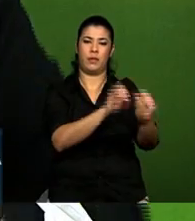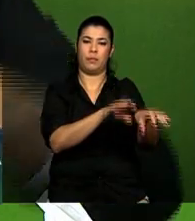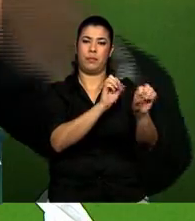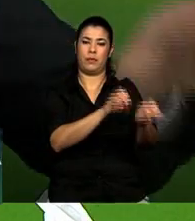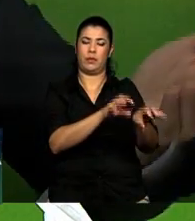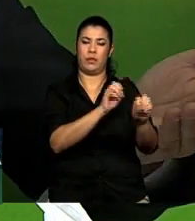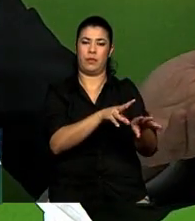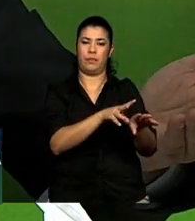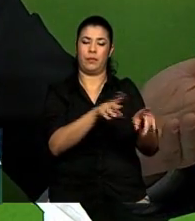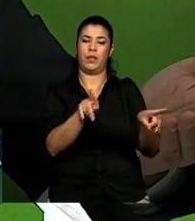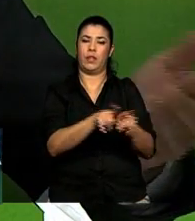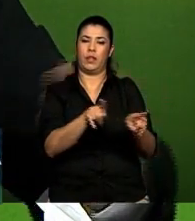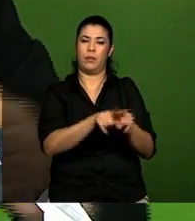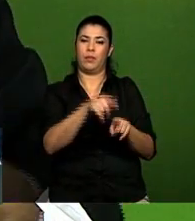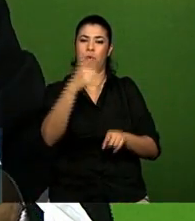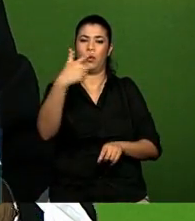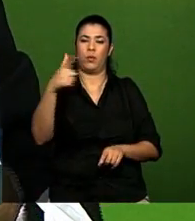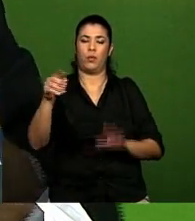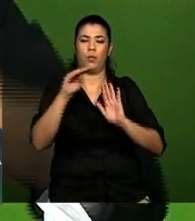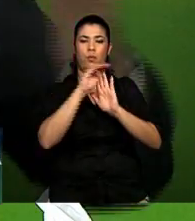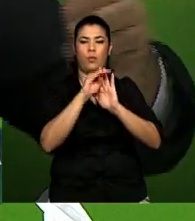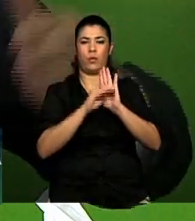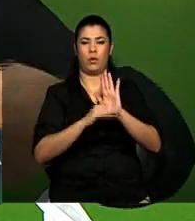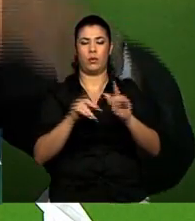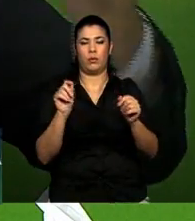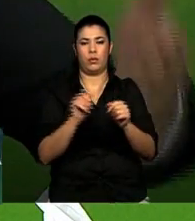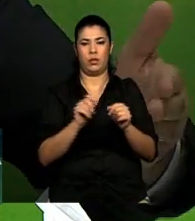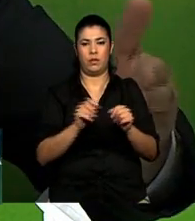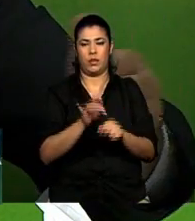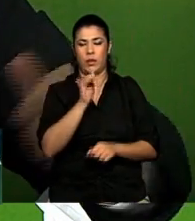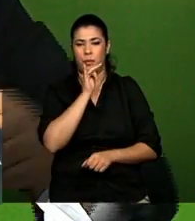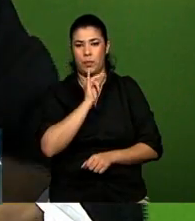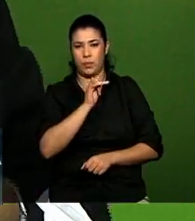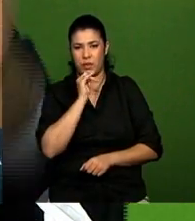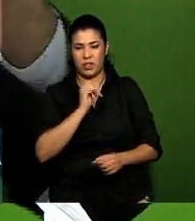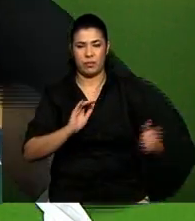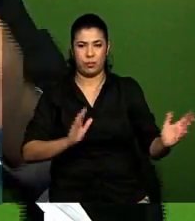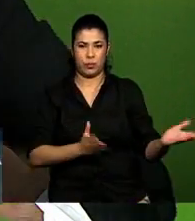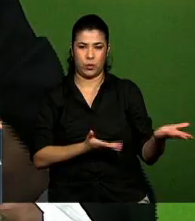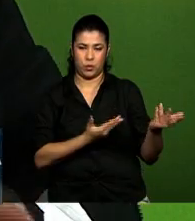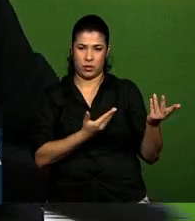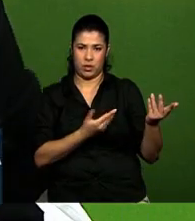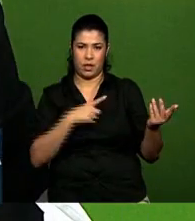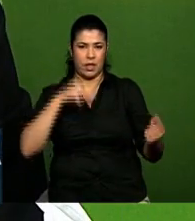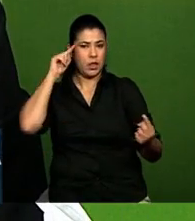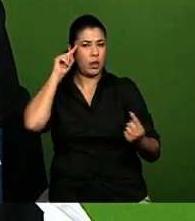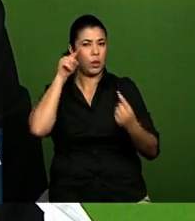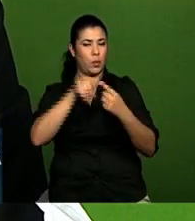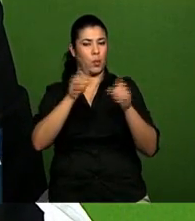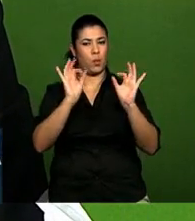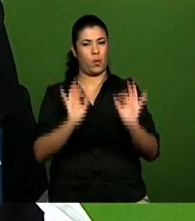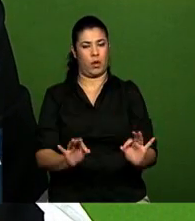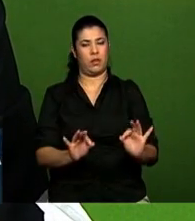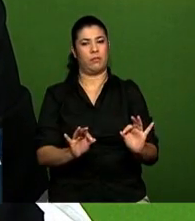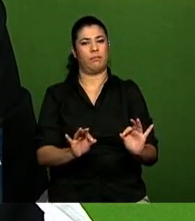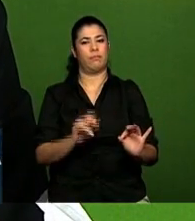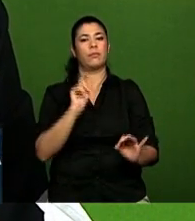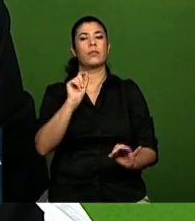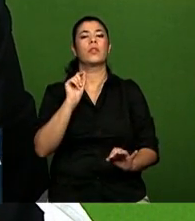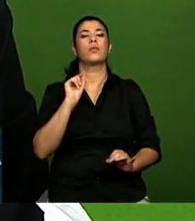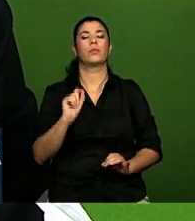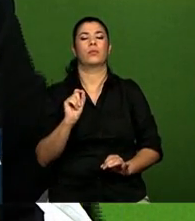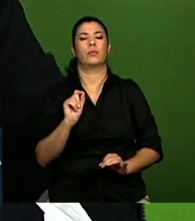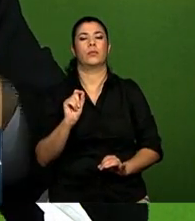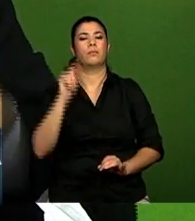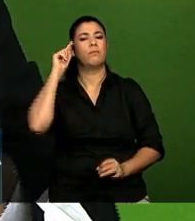país e outros programas que estamos fazendo no sentido de estimular o trabalho a juventude há uma prioridade absoluta que é